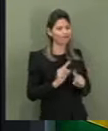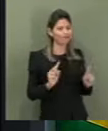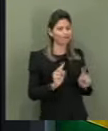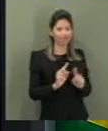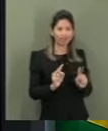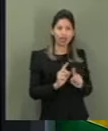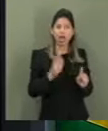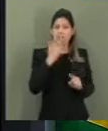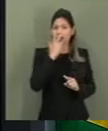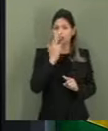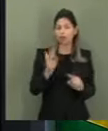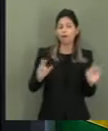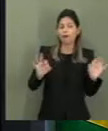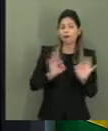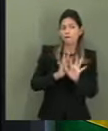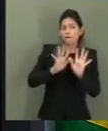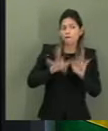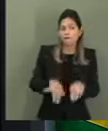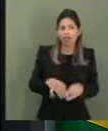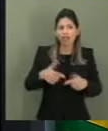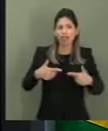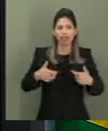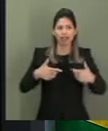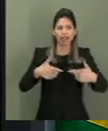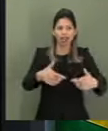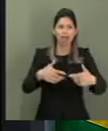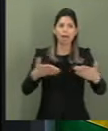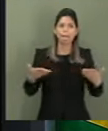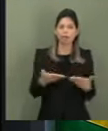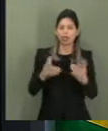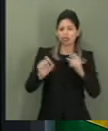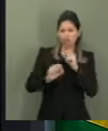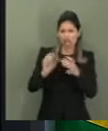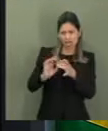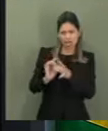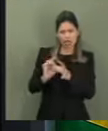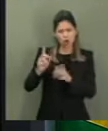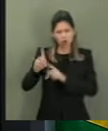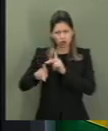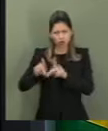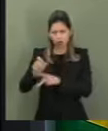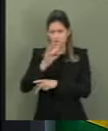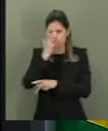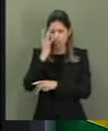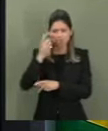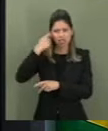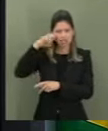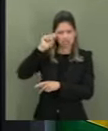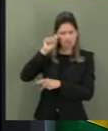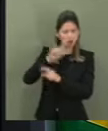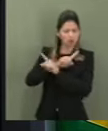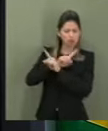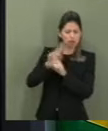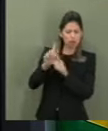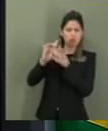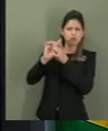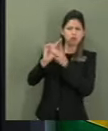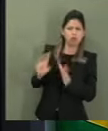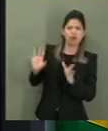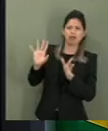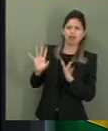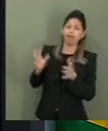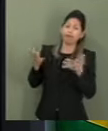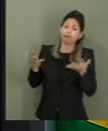da guerra, mas libertar os negros, não. Por isso, eles foram massacrados.